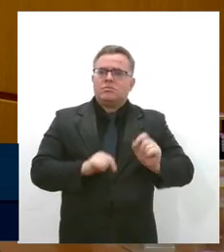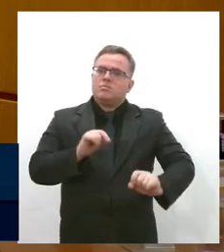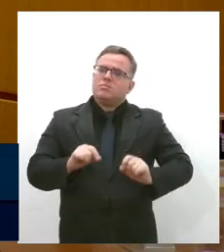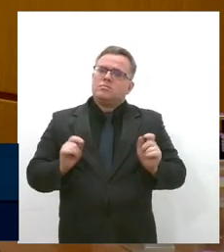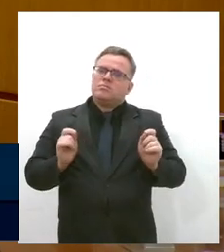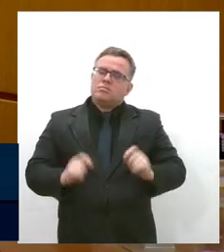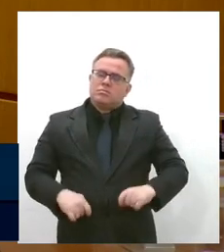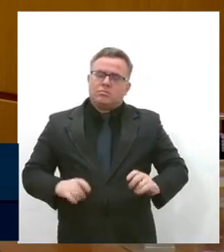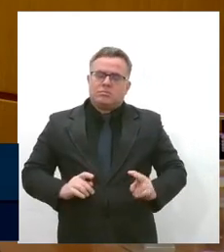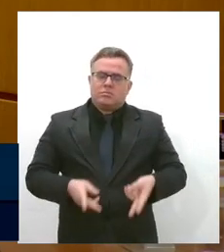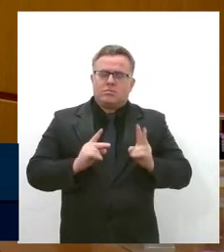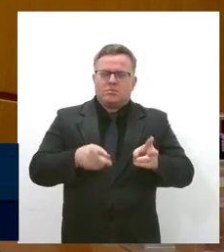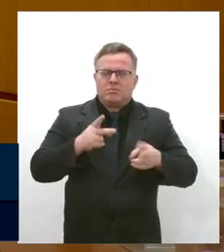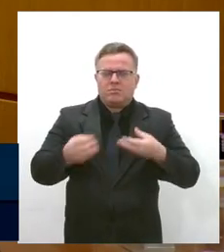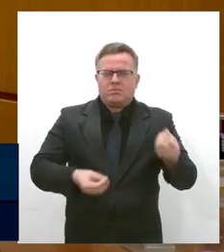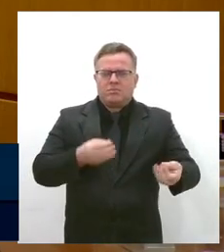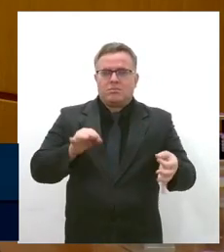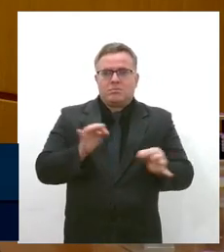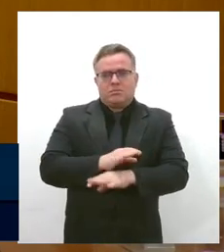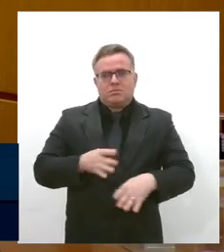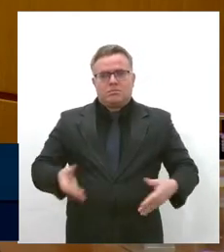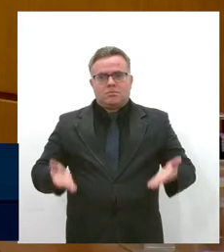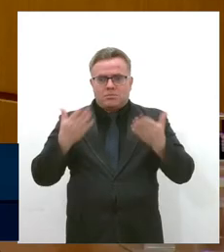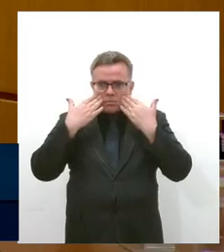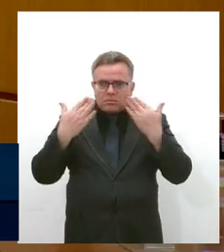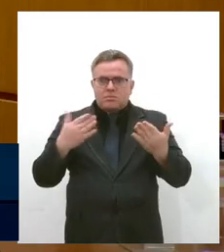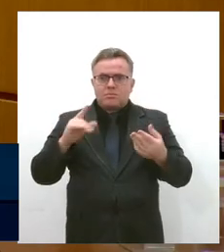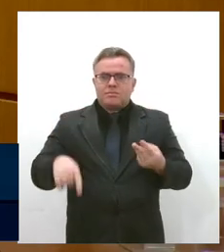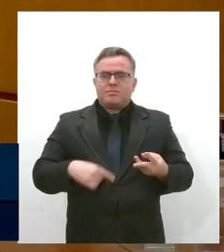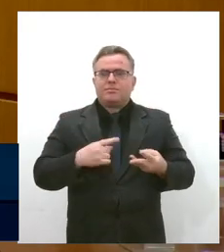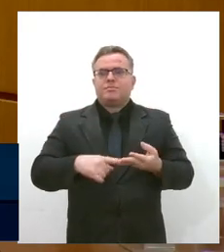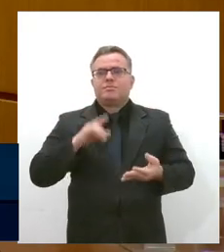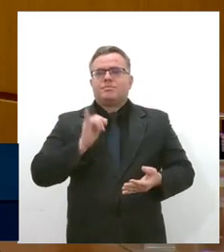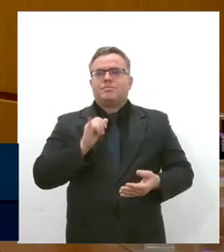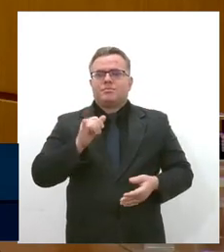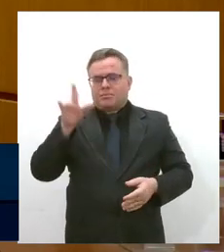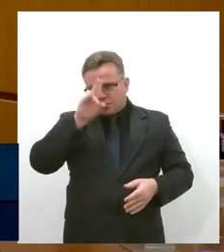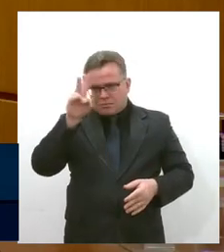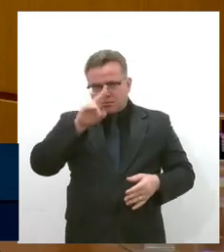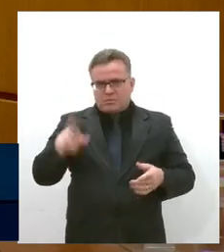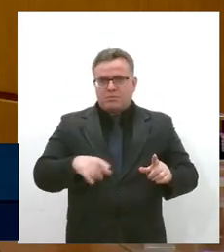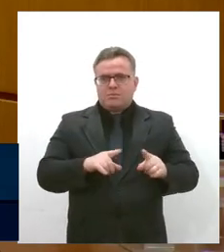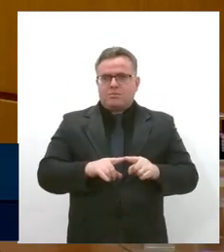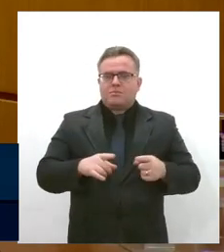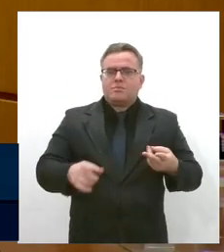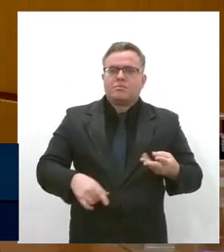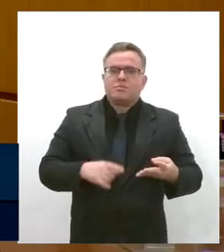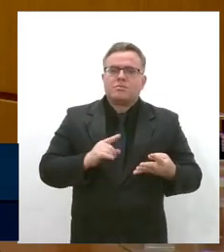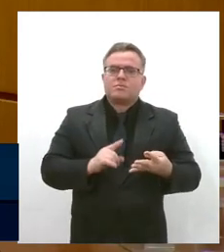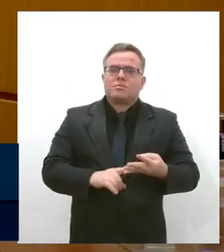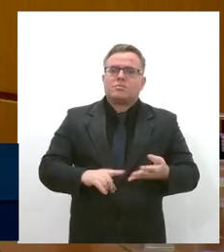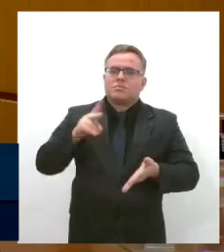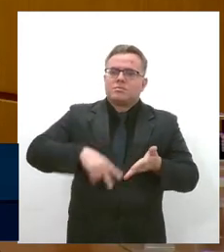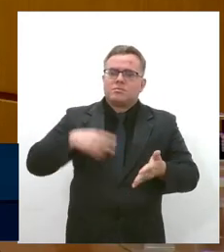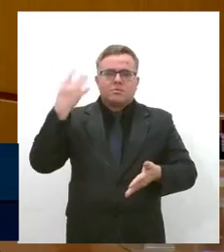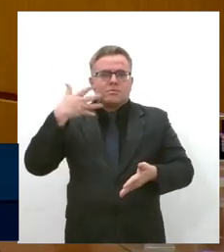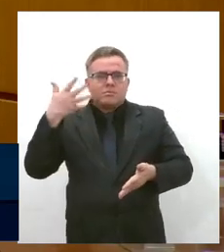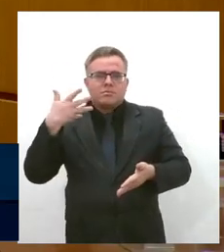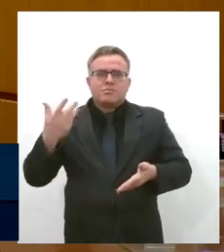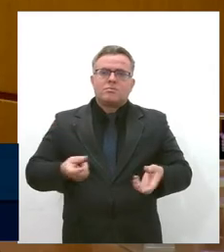vai ter exposições, contação de histórias, rodas de leitura, palestras, venda de livros,